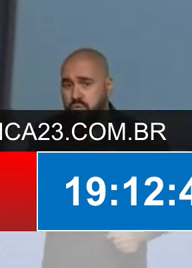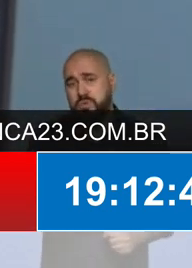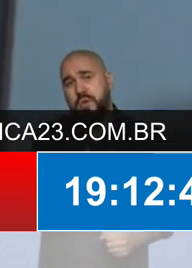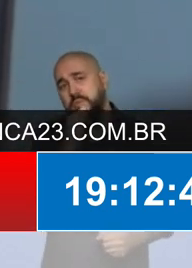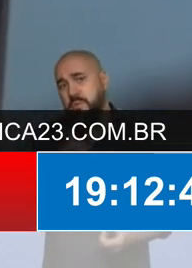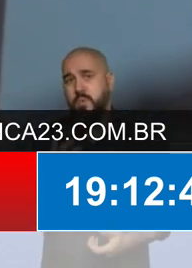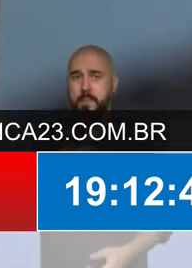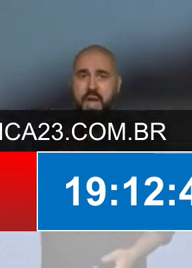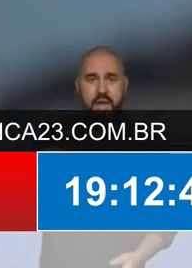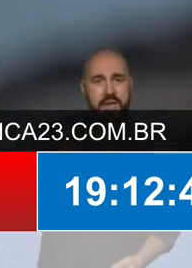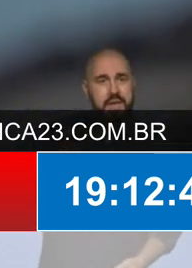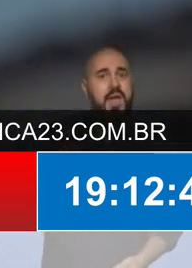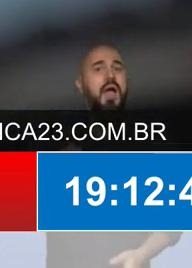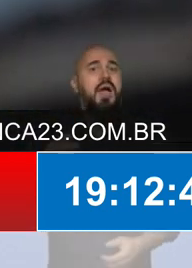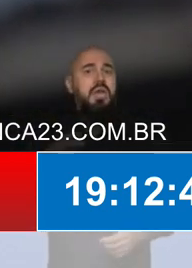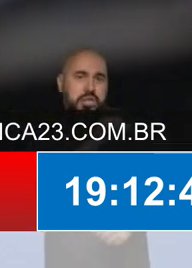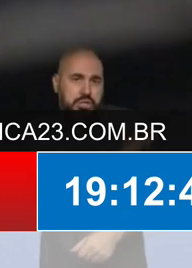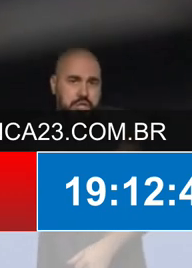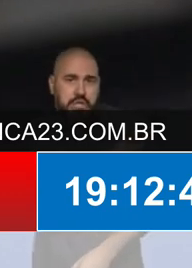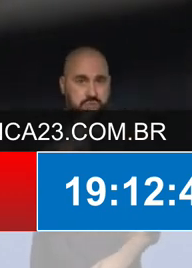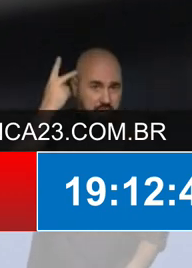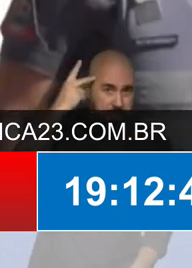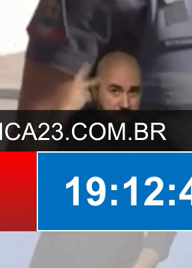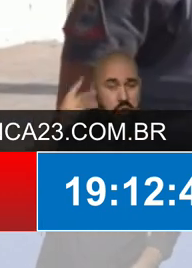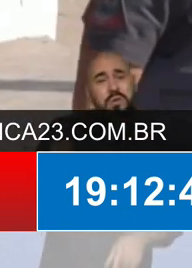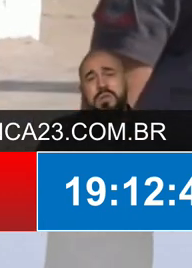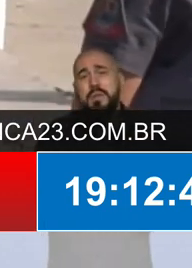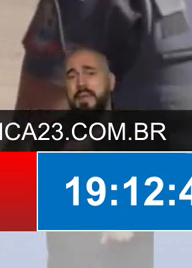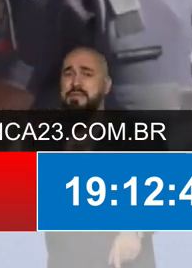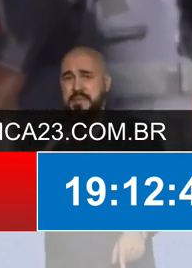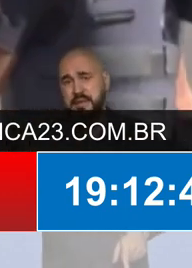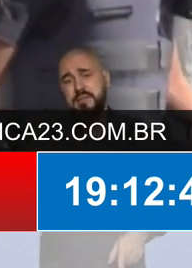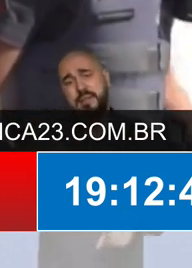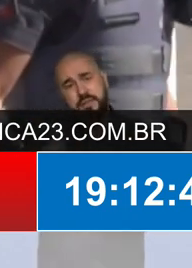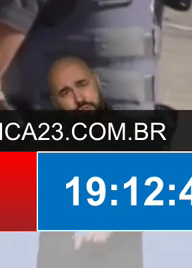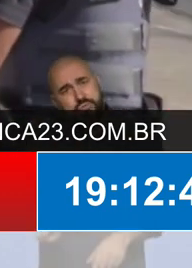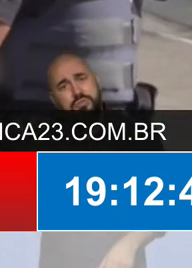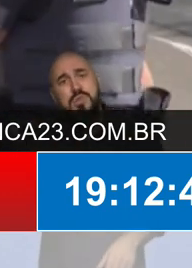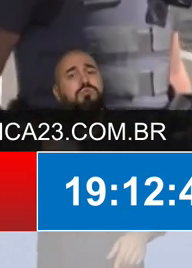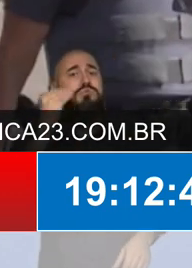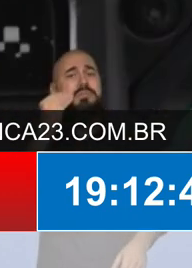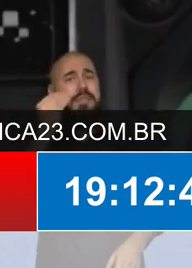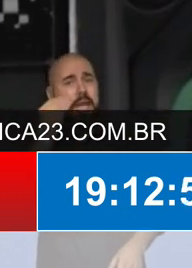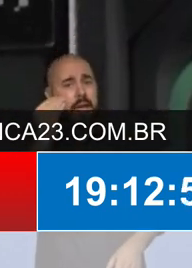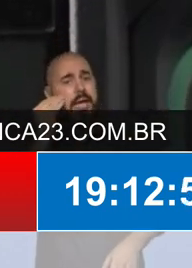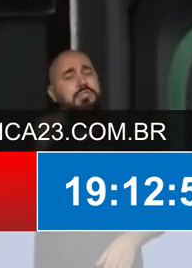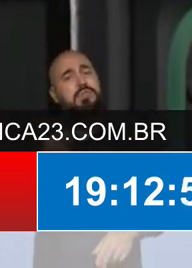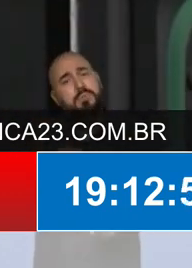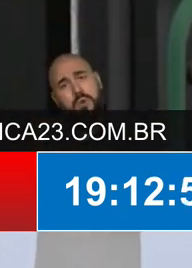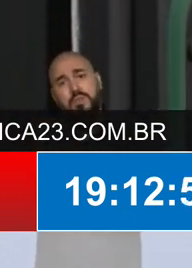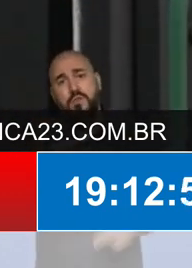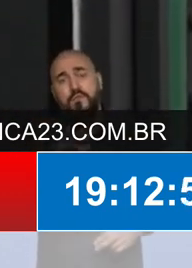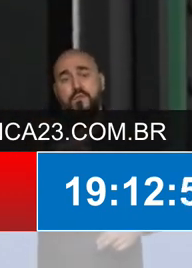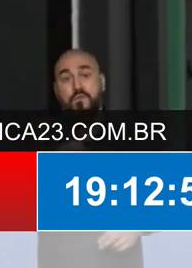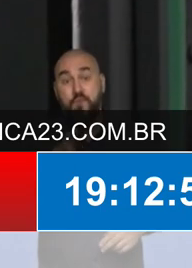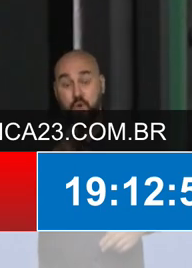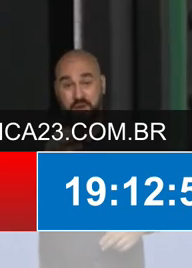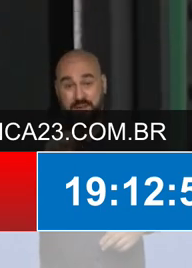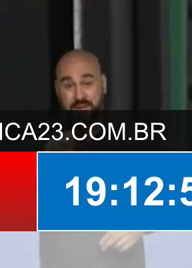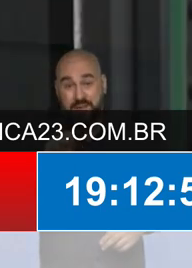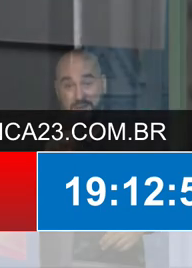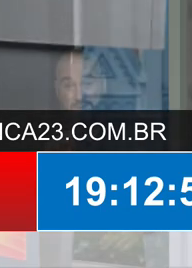Rio de Janeiro, São Paulo e ainda em Santa Catarina, e está sendo utilizada em fase de testes aí pela Força Nacional e pela Polícia